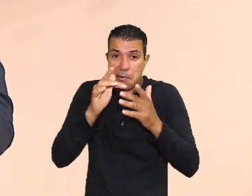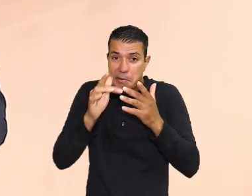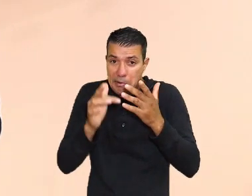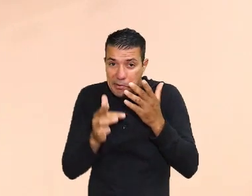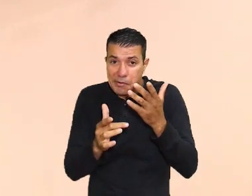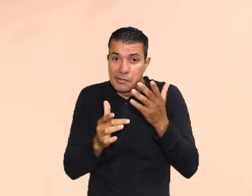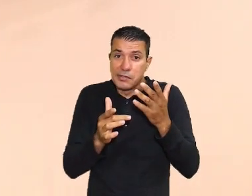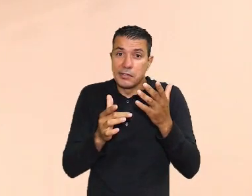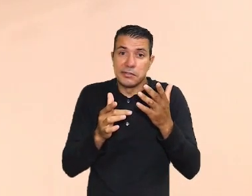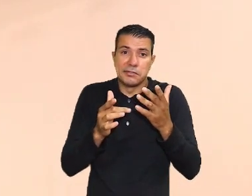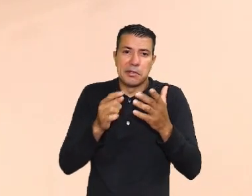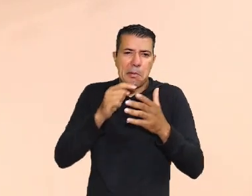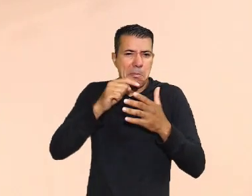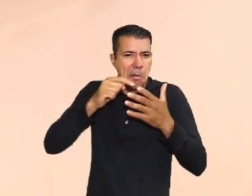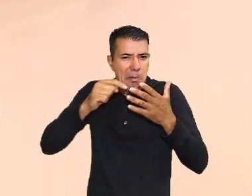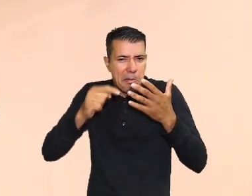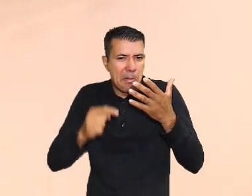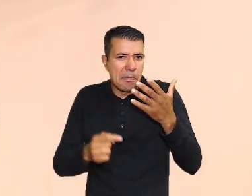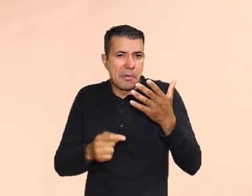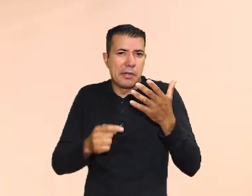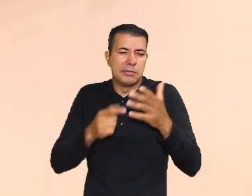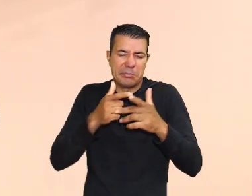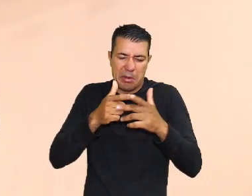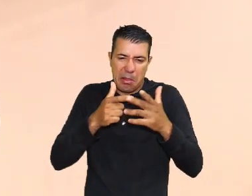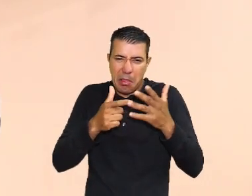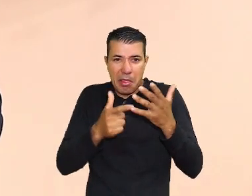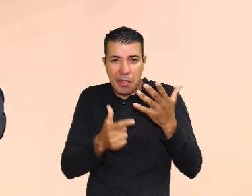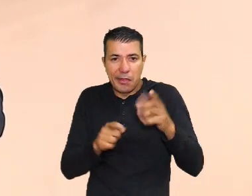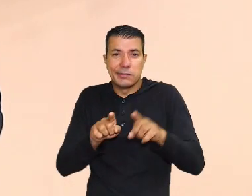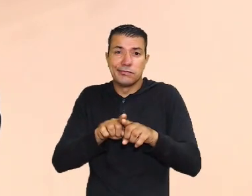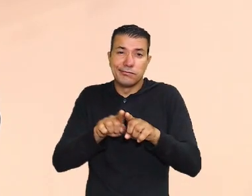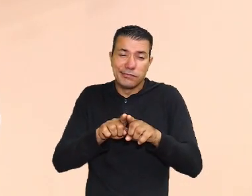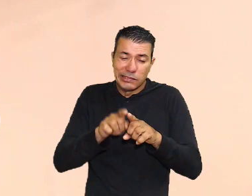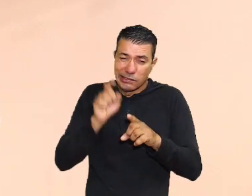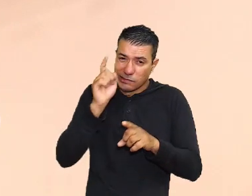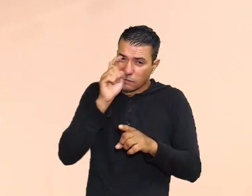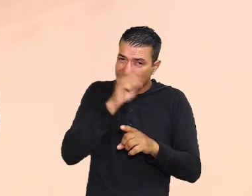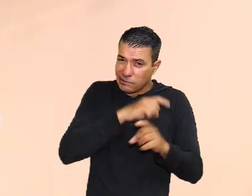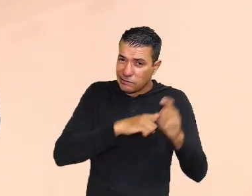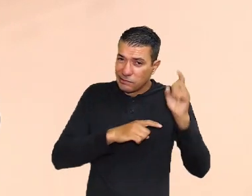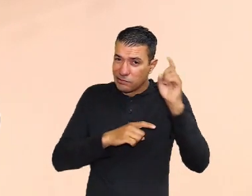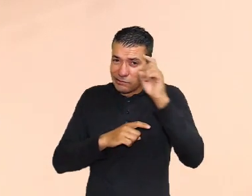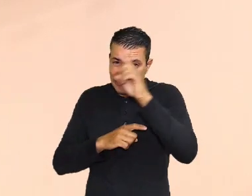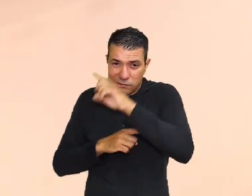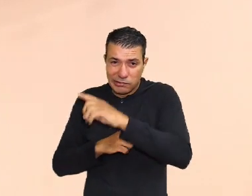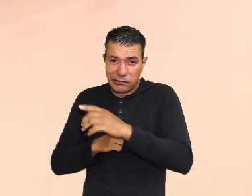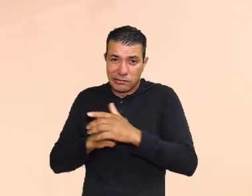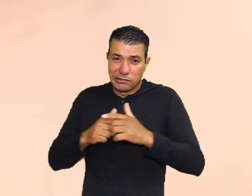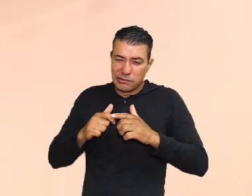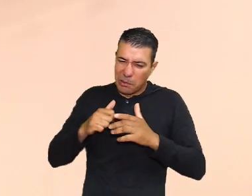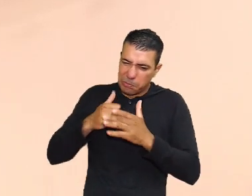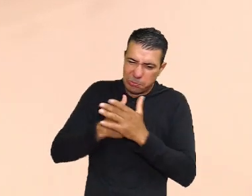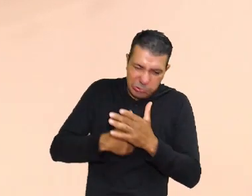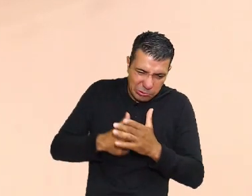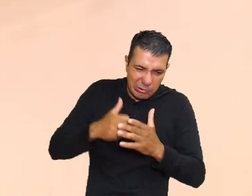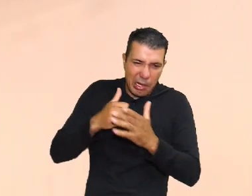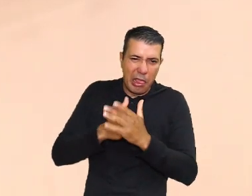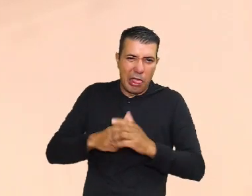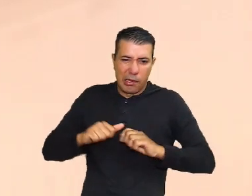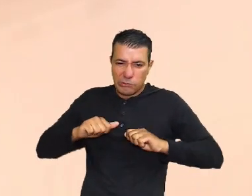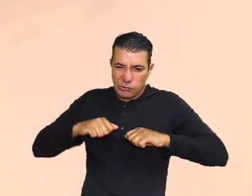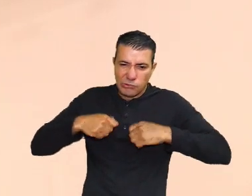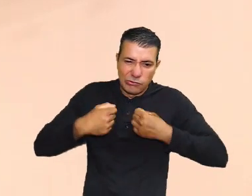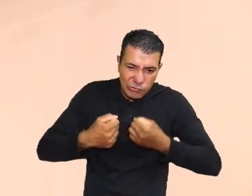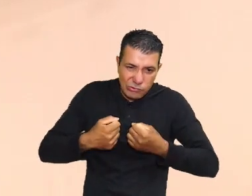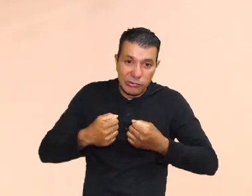procurado, e elas têm dito para nós, algumas delas sobre suas lutas, mas muitos também